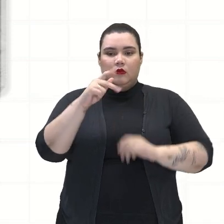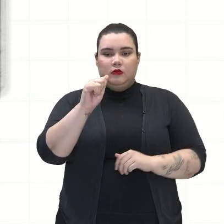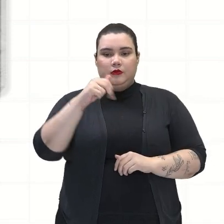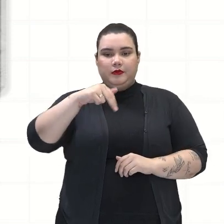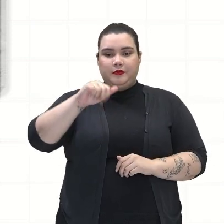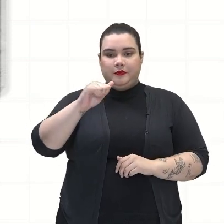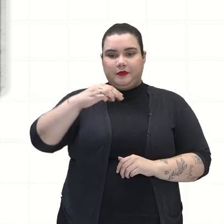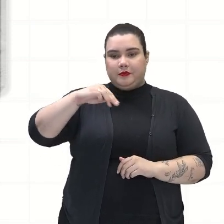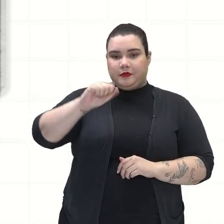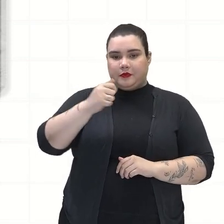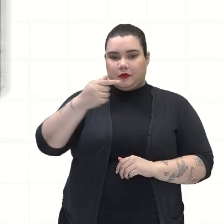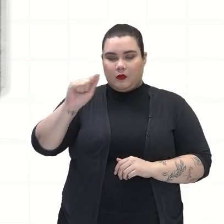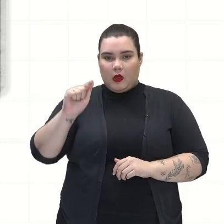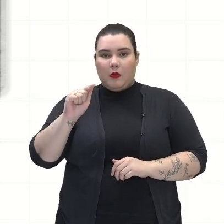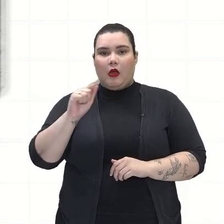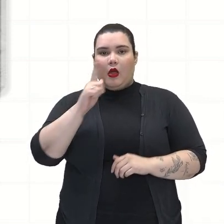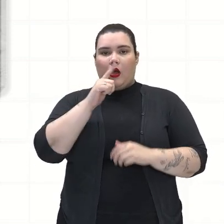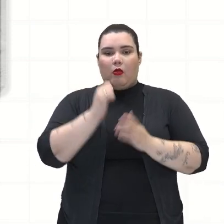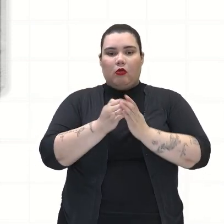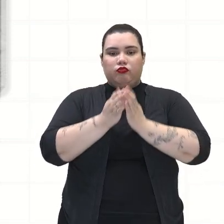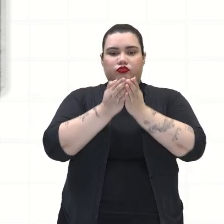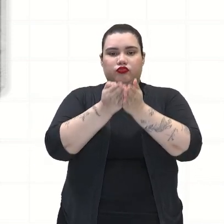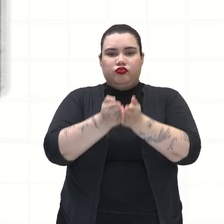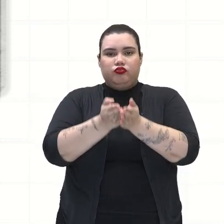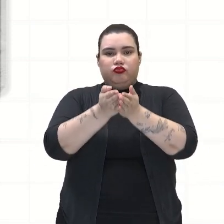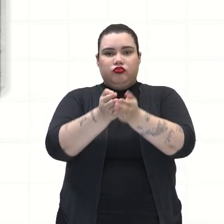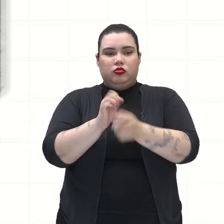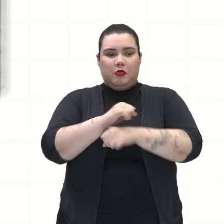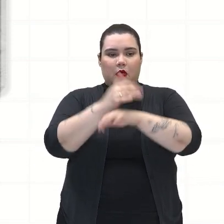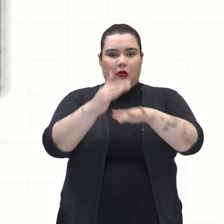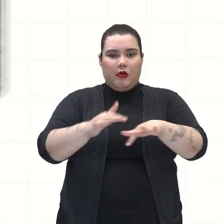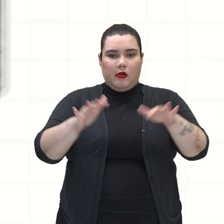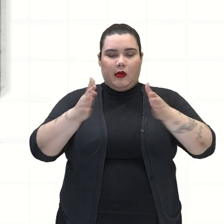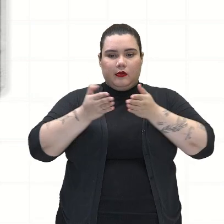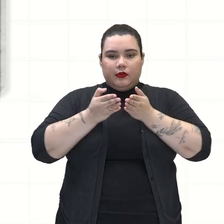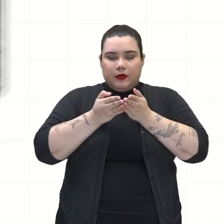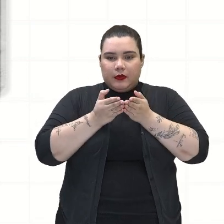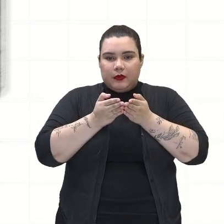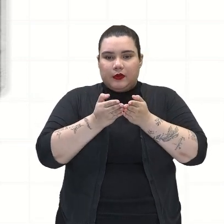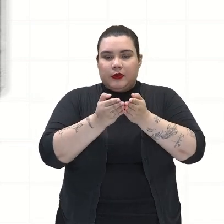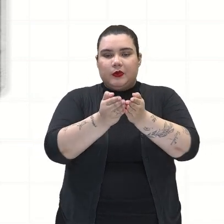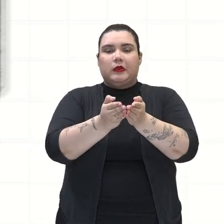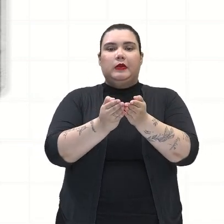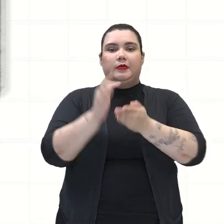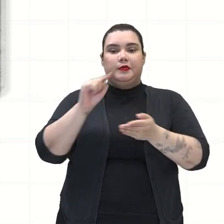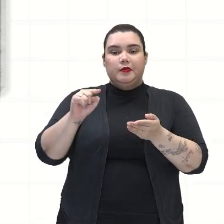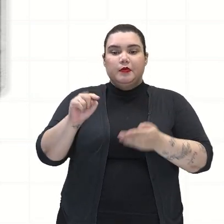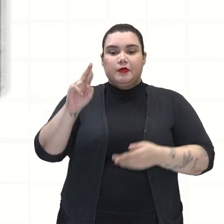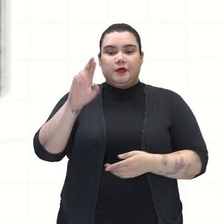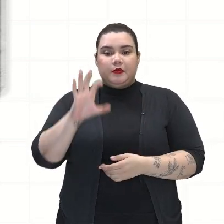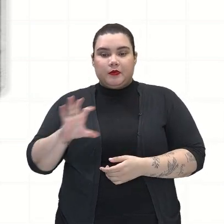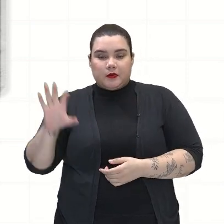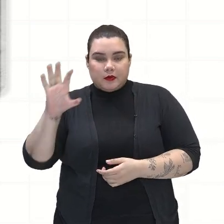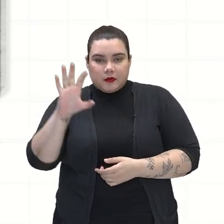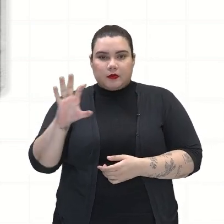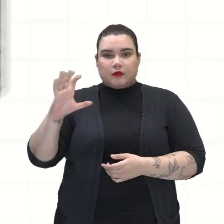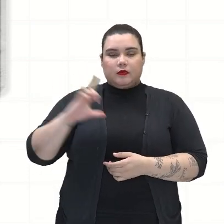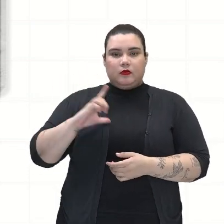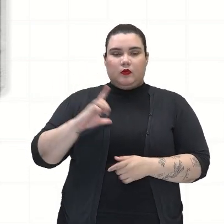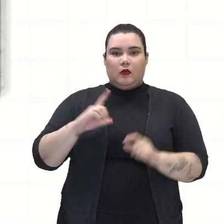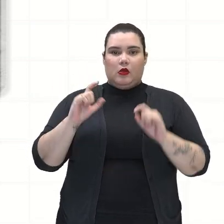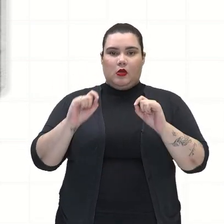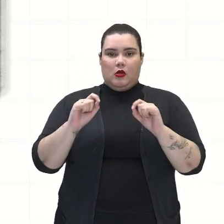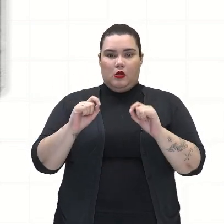e navegável. Então você tem ali uma região, né,